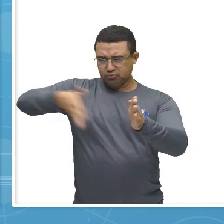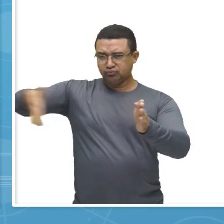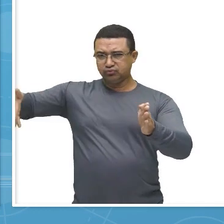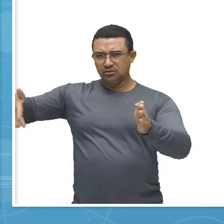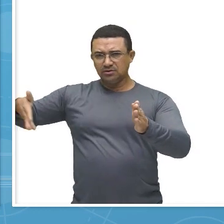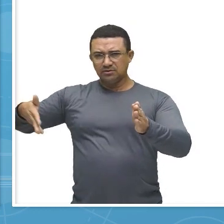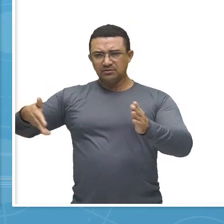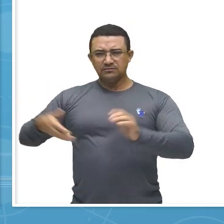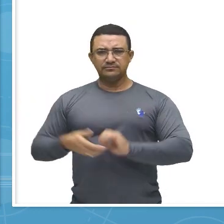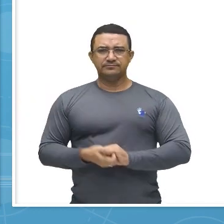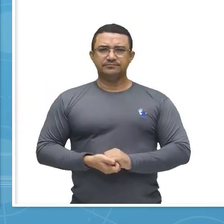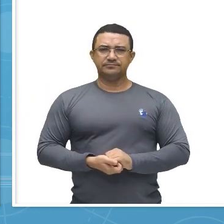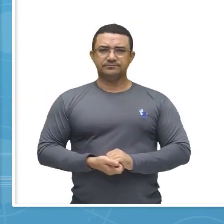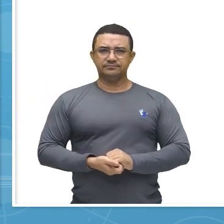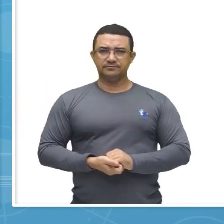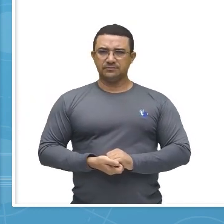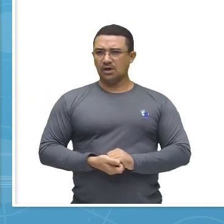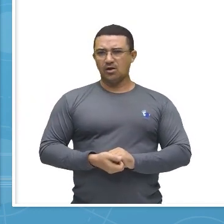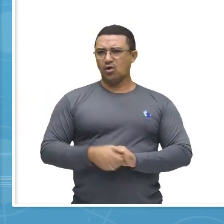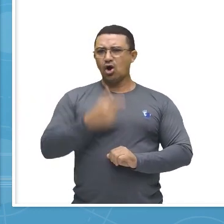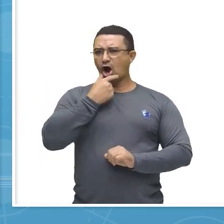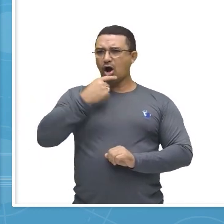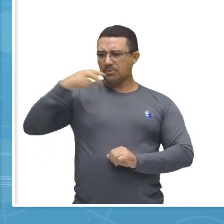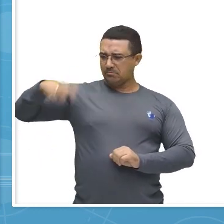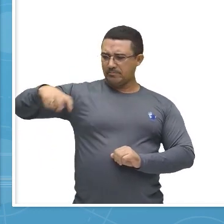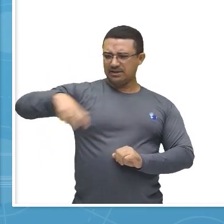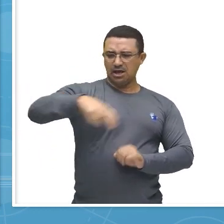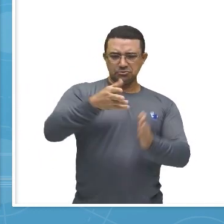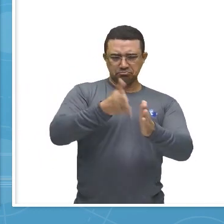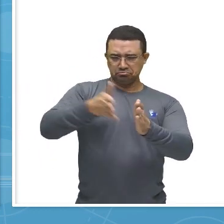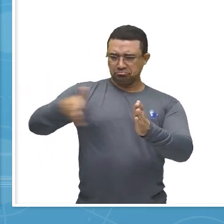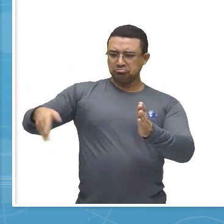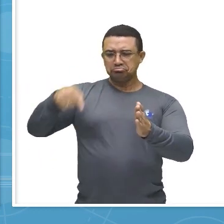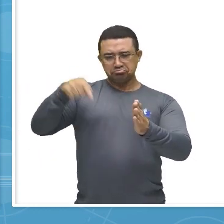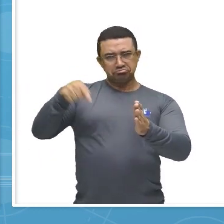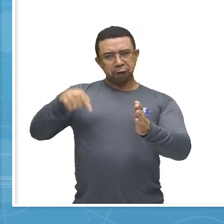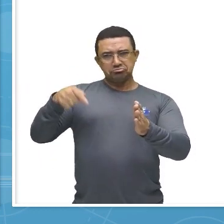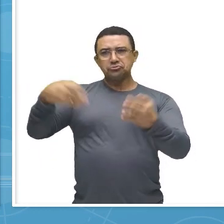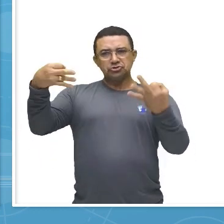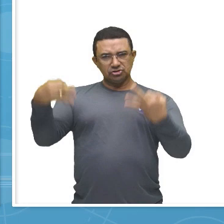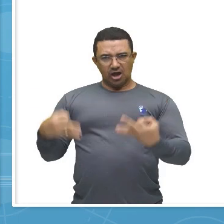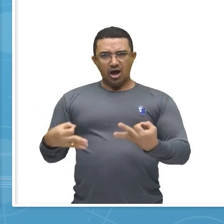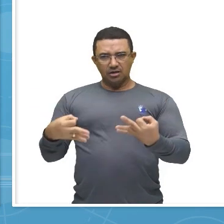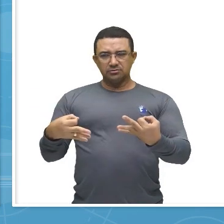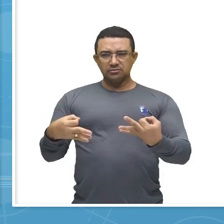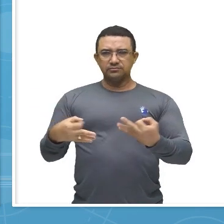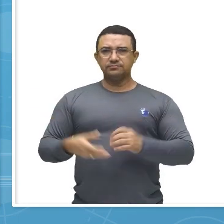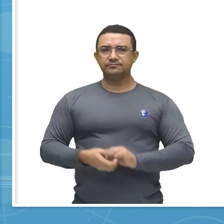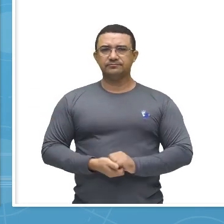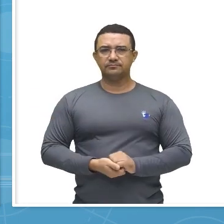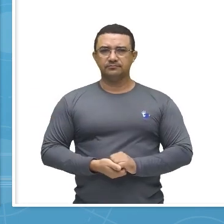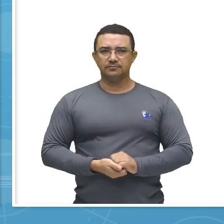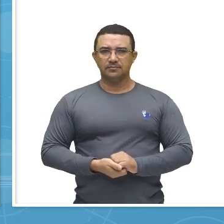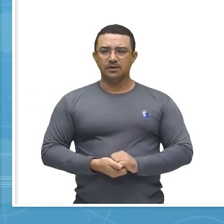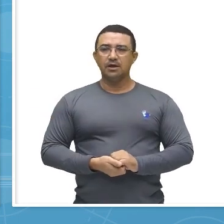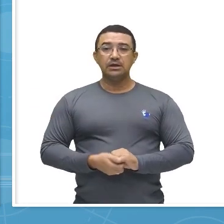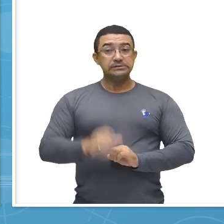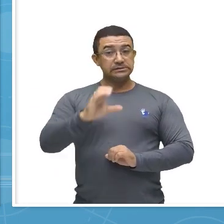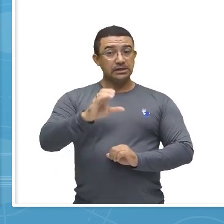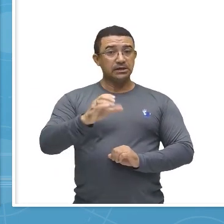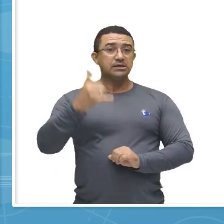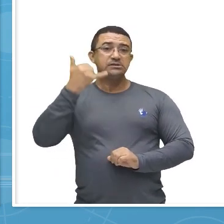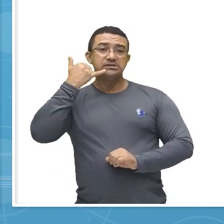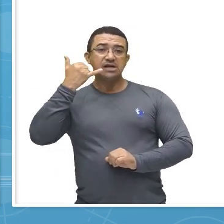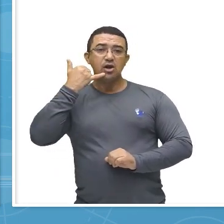O transeunte ou o pedestre está correto, está atravessando na sua faixa ali, tudo direitinho. O celular do motorista deveria